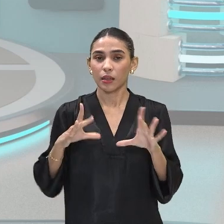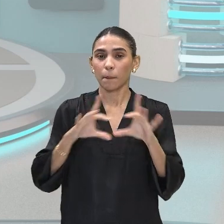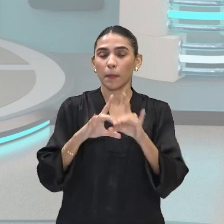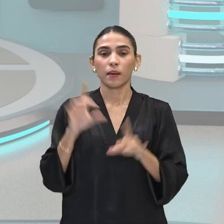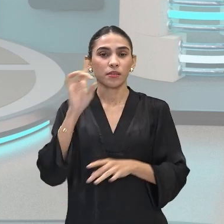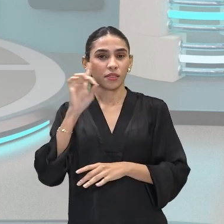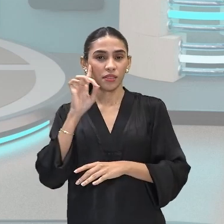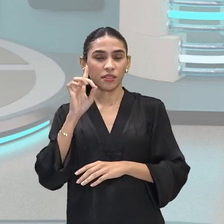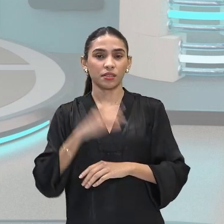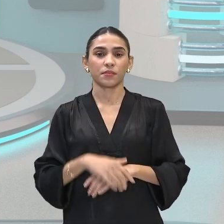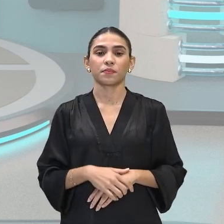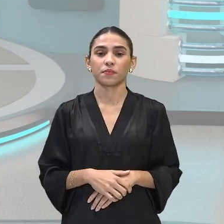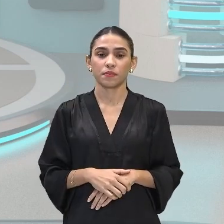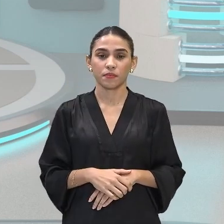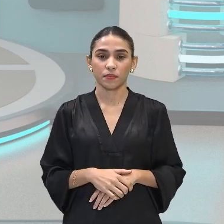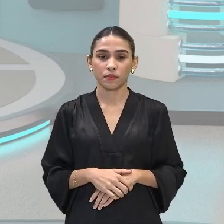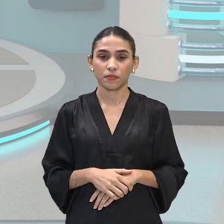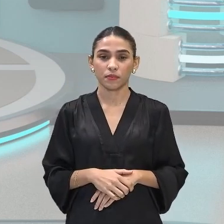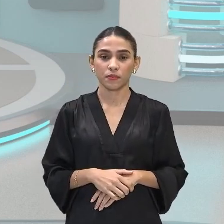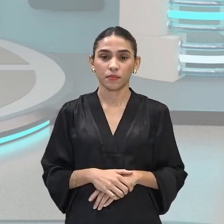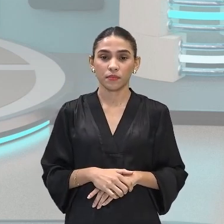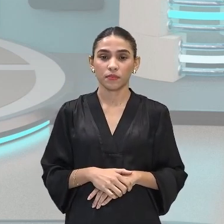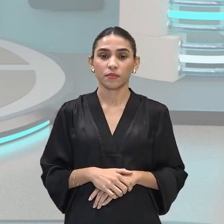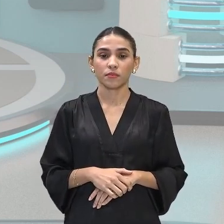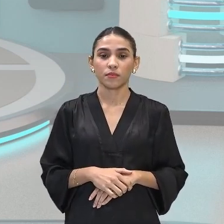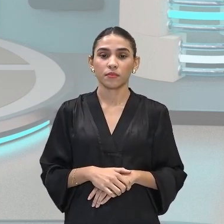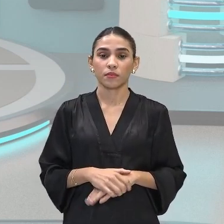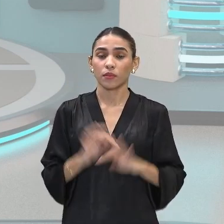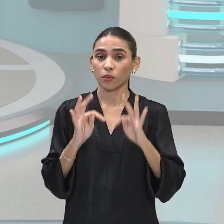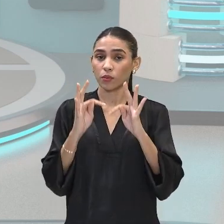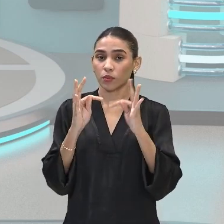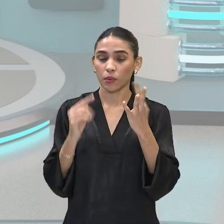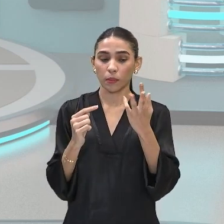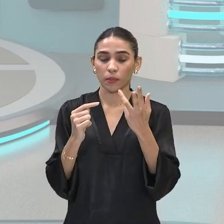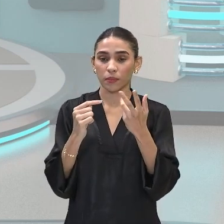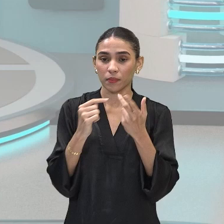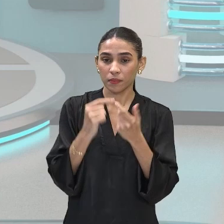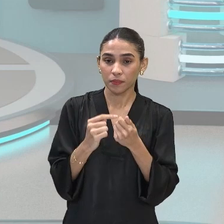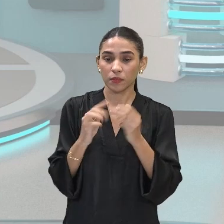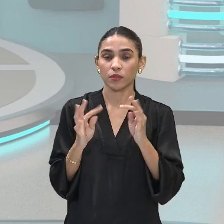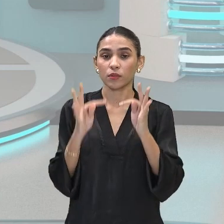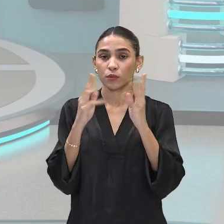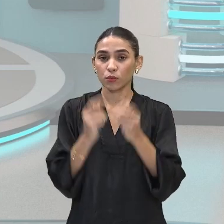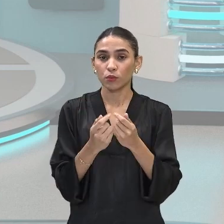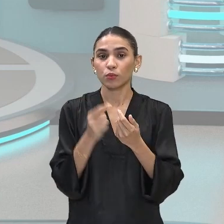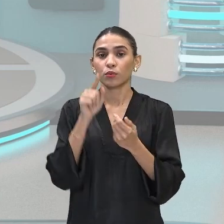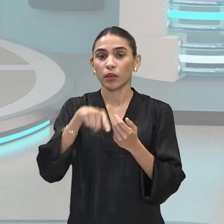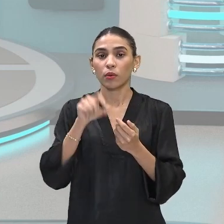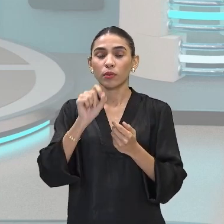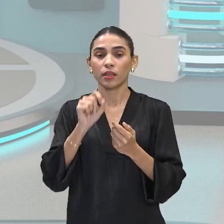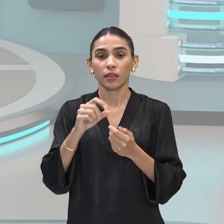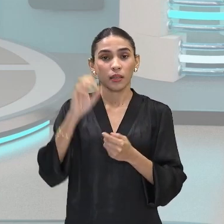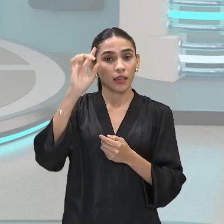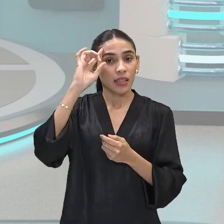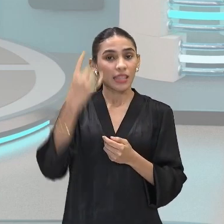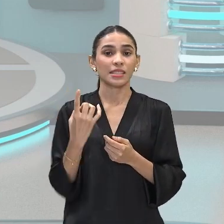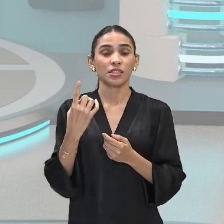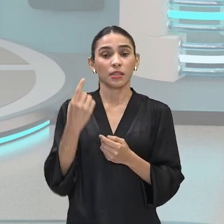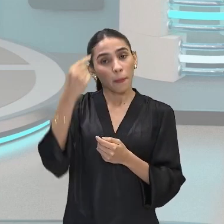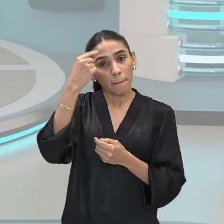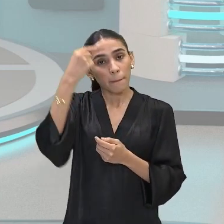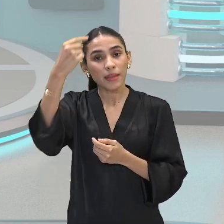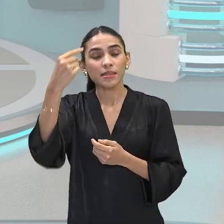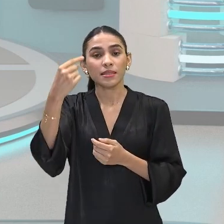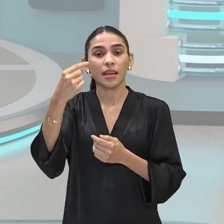dia. E tudo isso é exatamente decidir pensar e se colocar